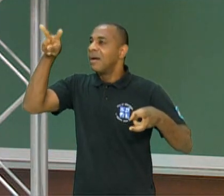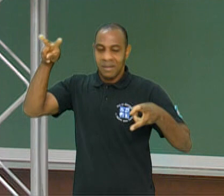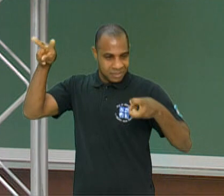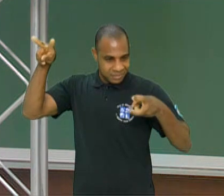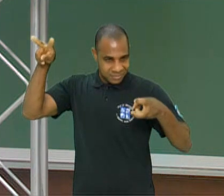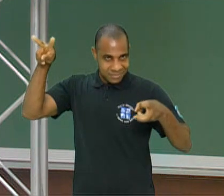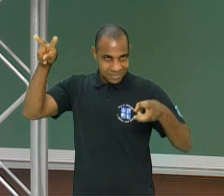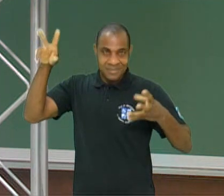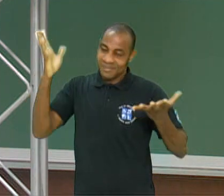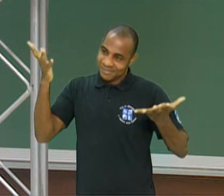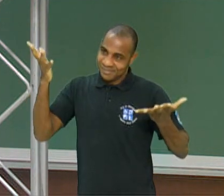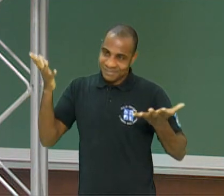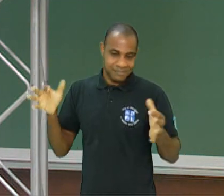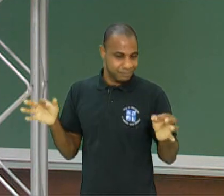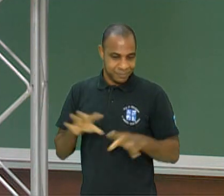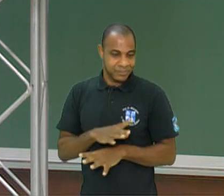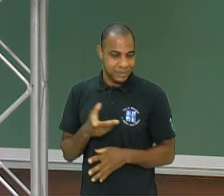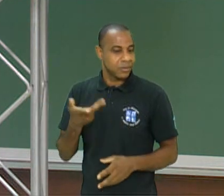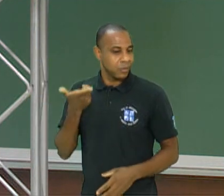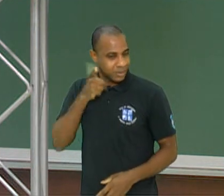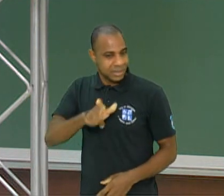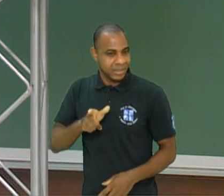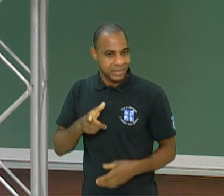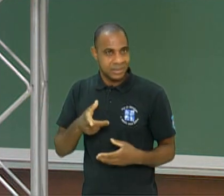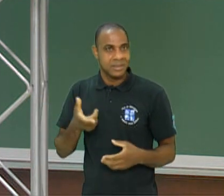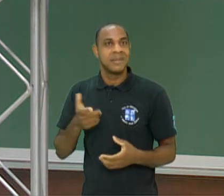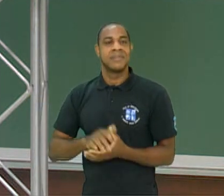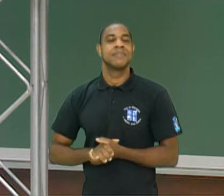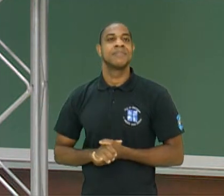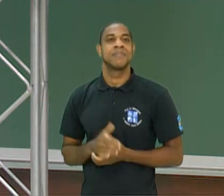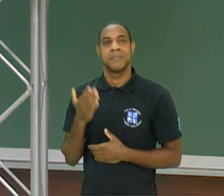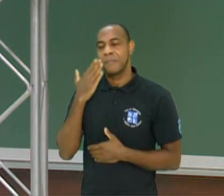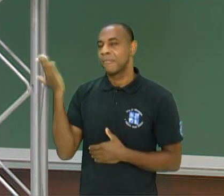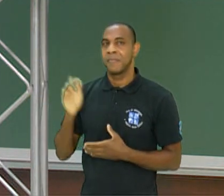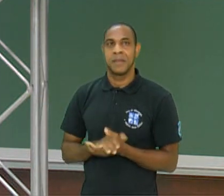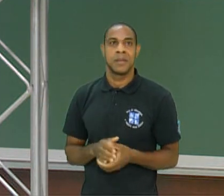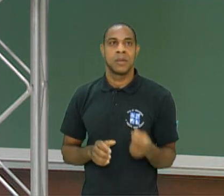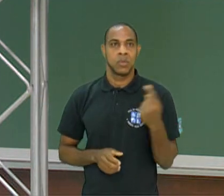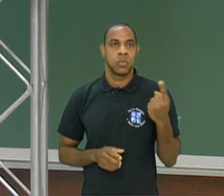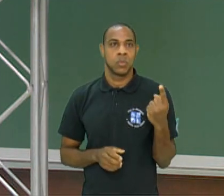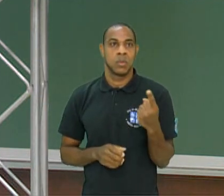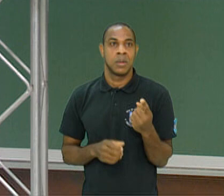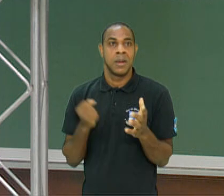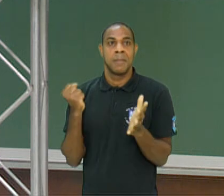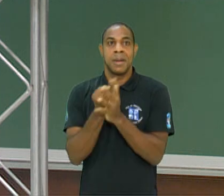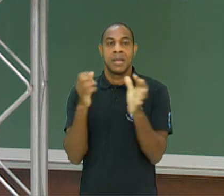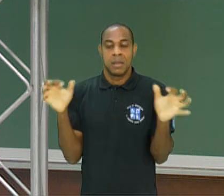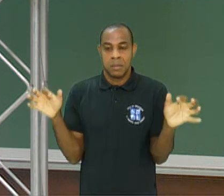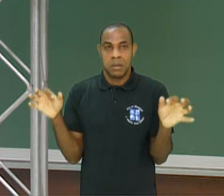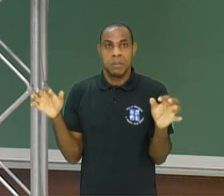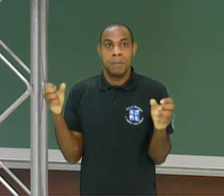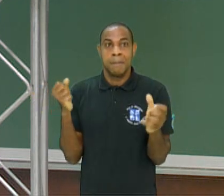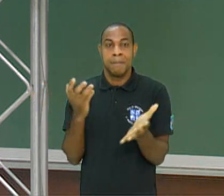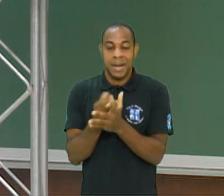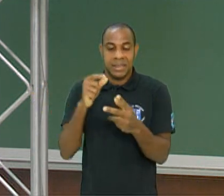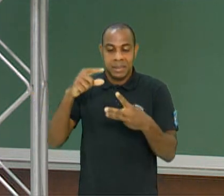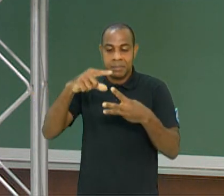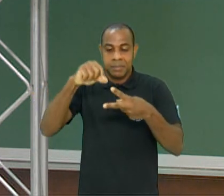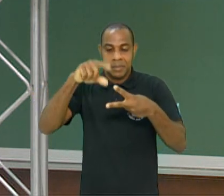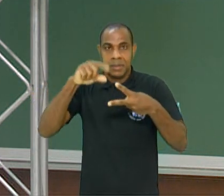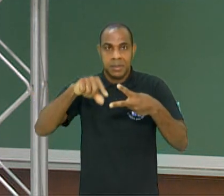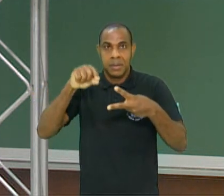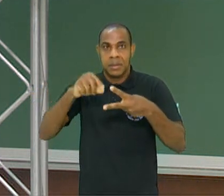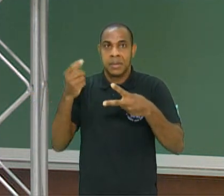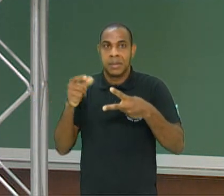imagem. Daí, olha só. Número 1. Marque a opção que completa a lacuna. Então, é aqui, eu tapei